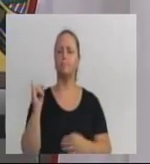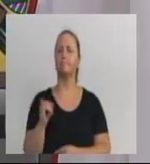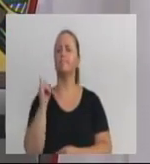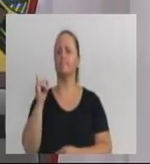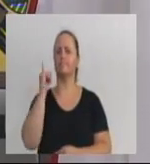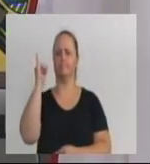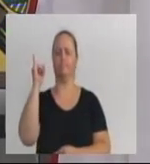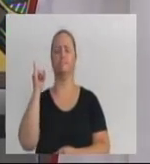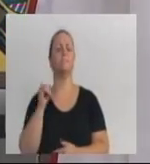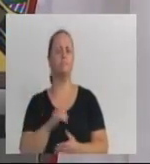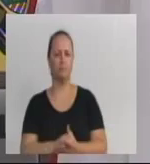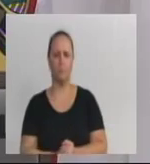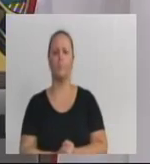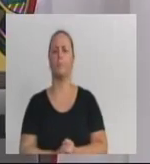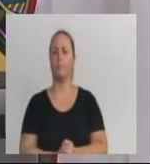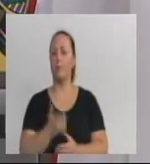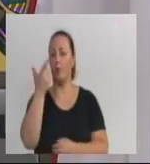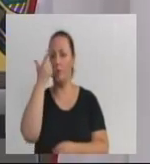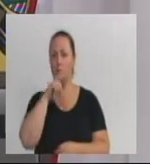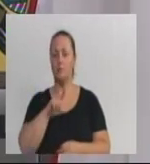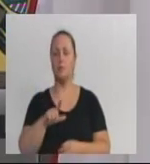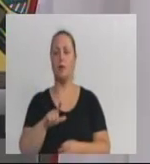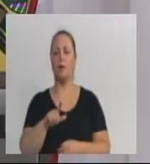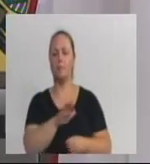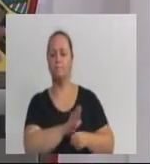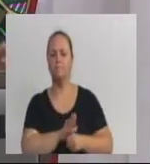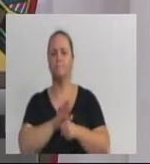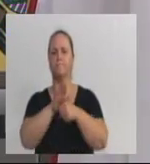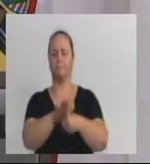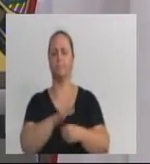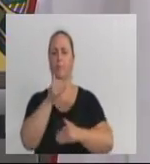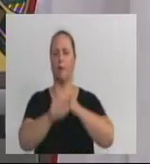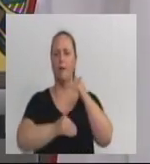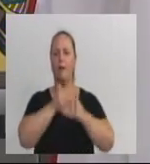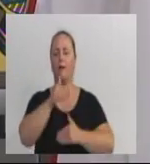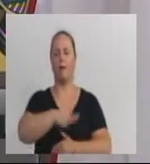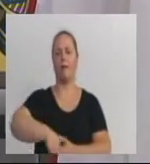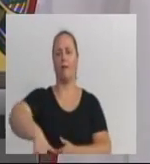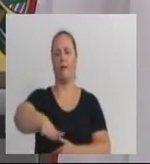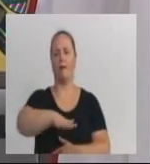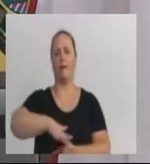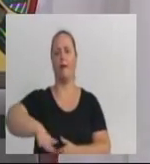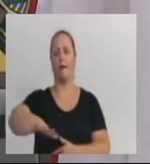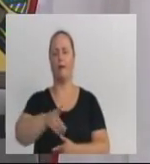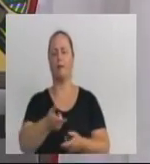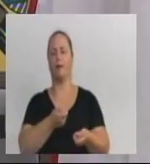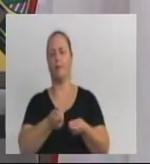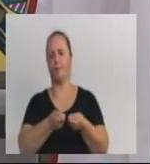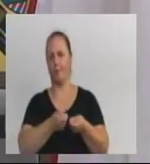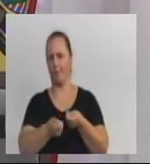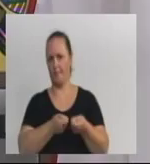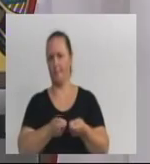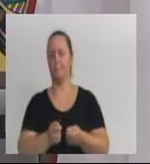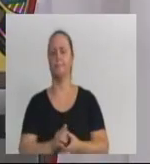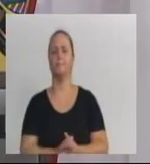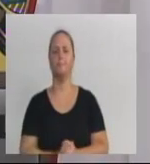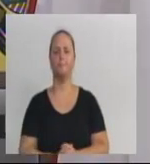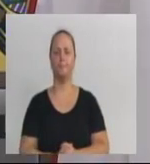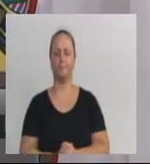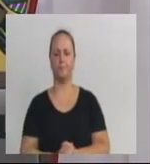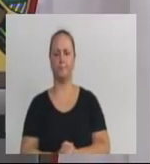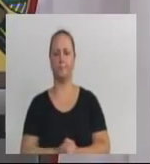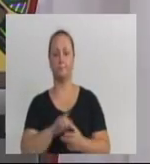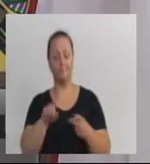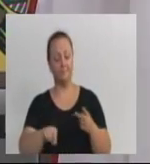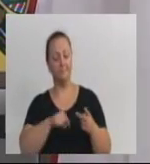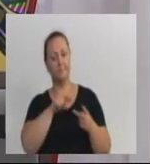importantes que pode trazer ao município um desenvolvimento nesta área da economia. E meu outro